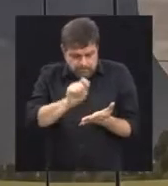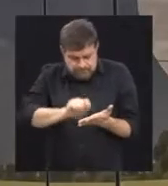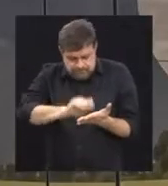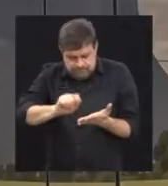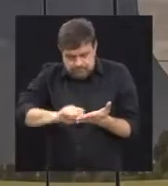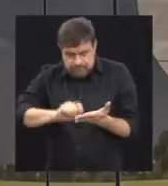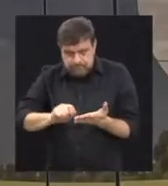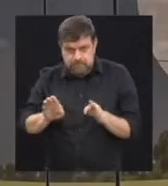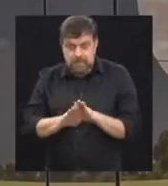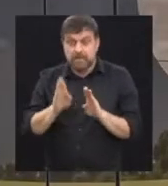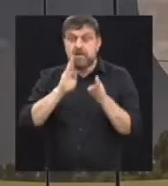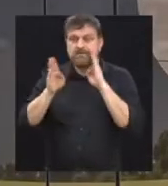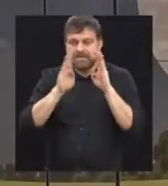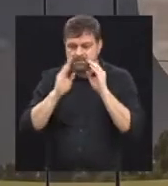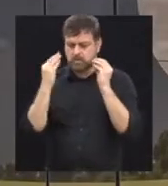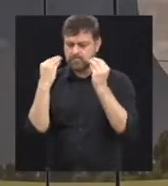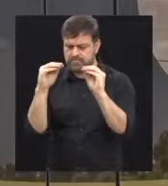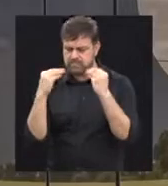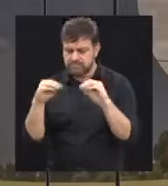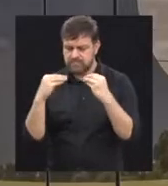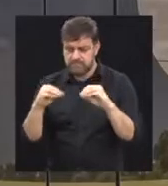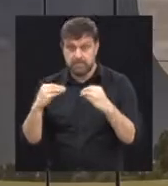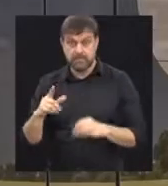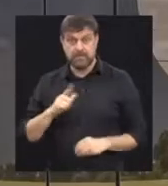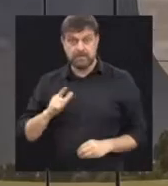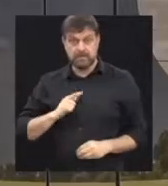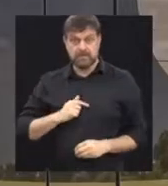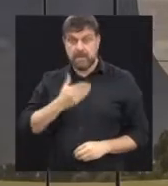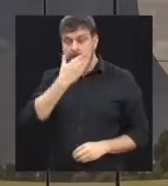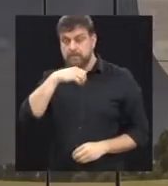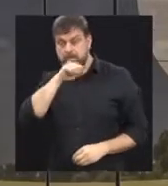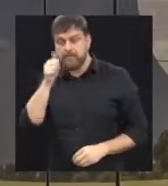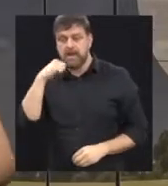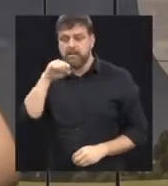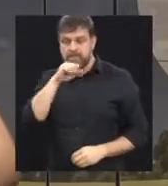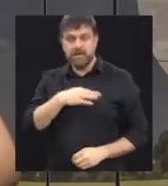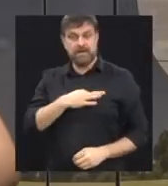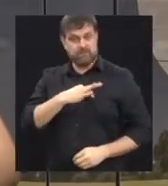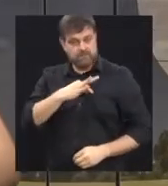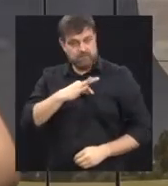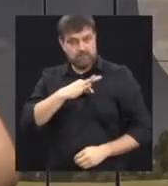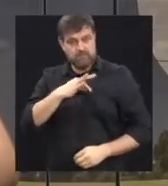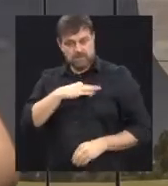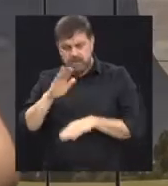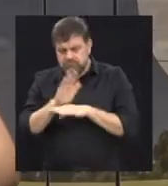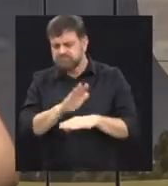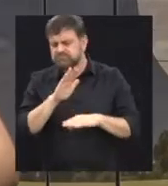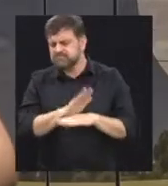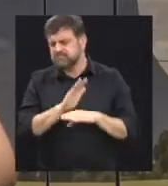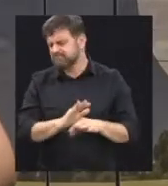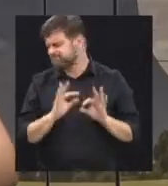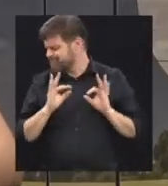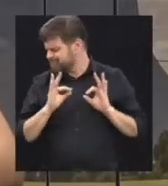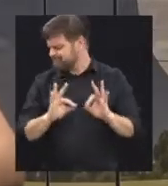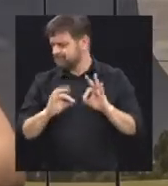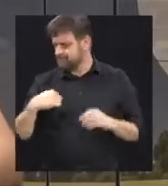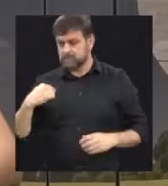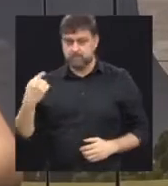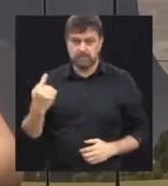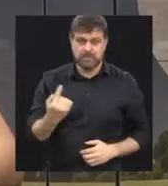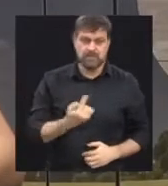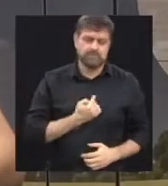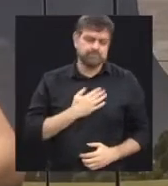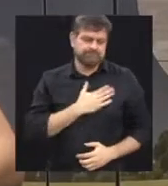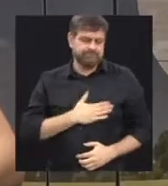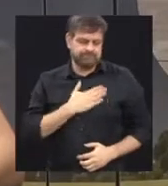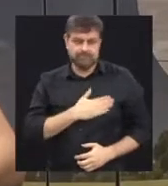colocando a postagem no Facebook também, que são pais, que são voluntários, né, e que participam bastante. Então, gostaríamos sempre